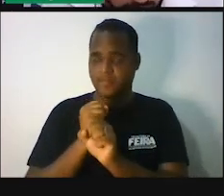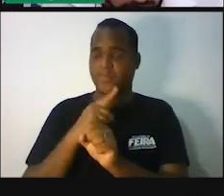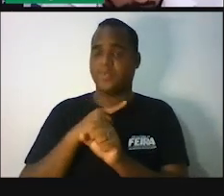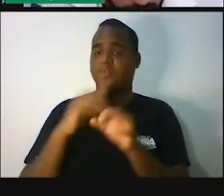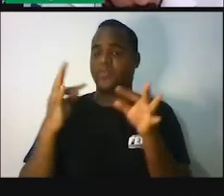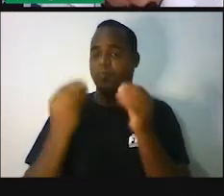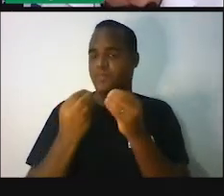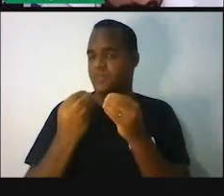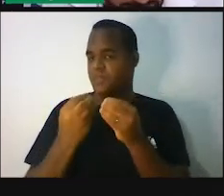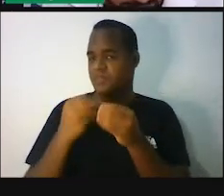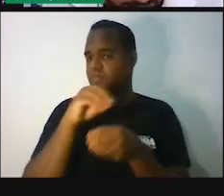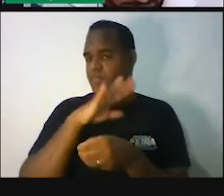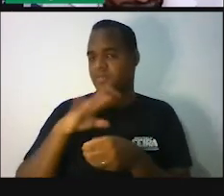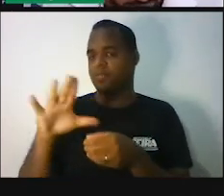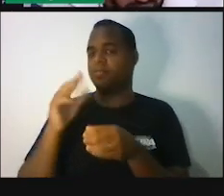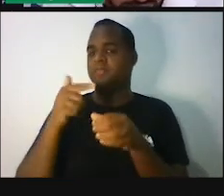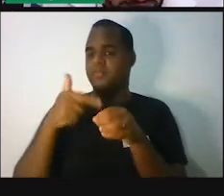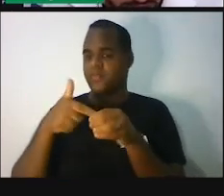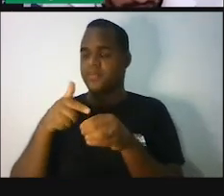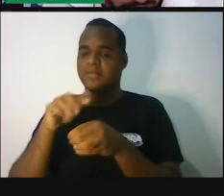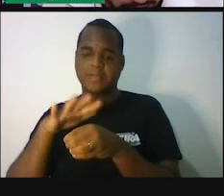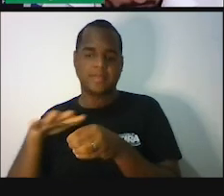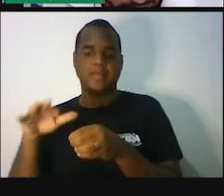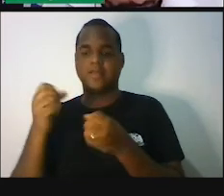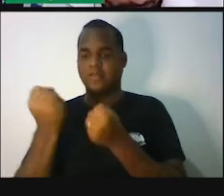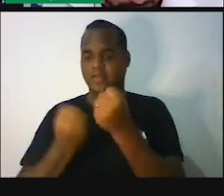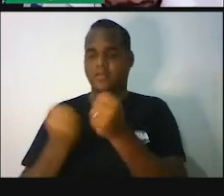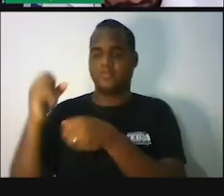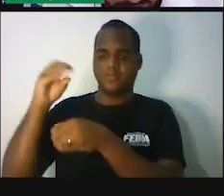total do tanque do carro,